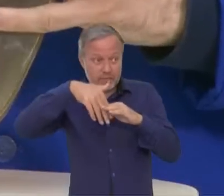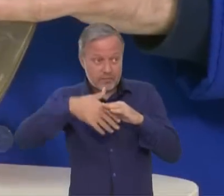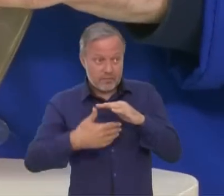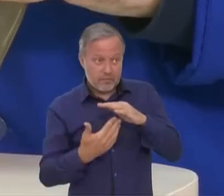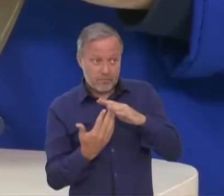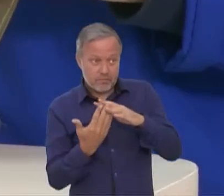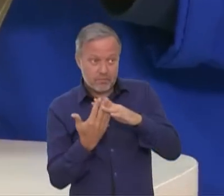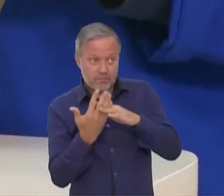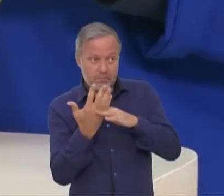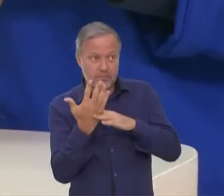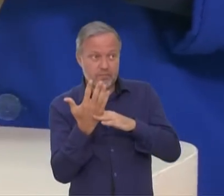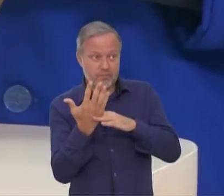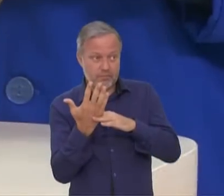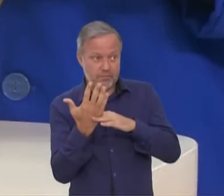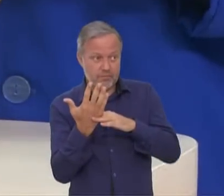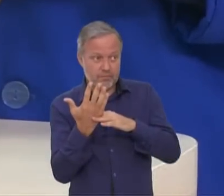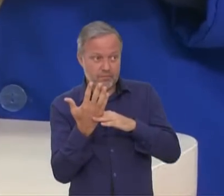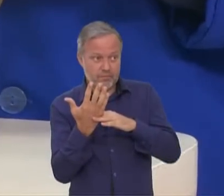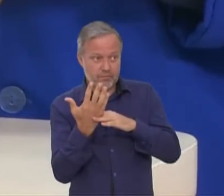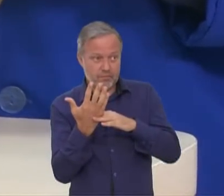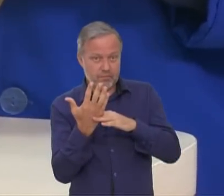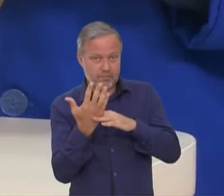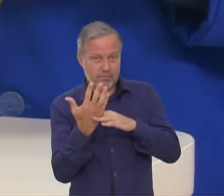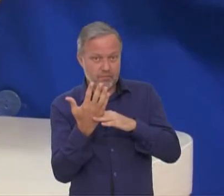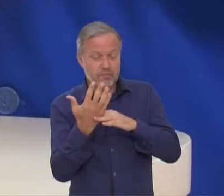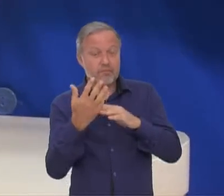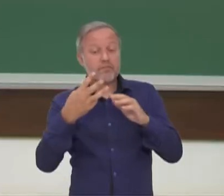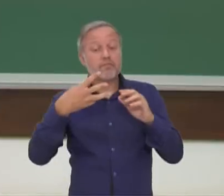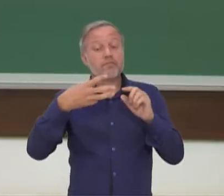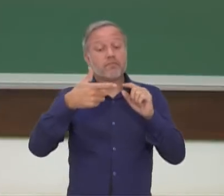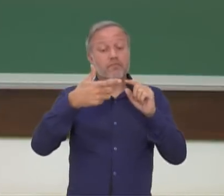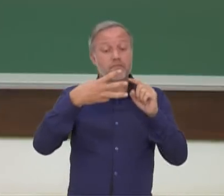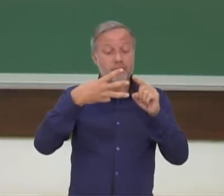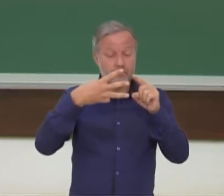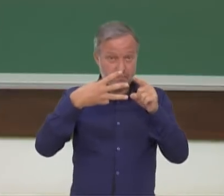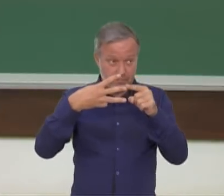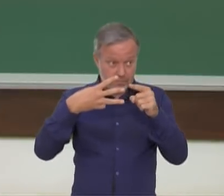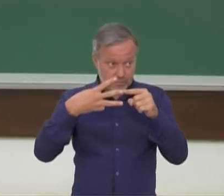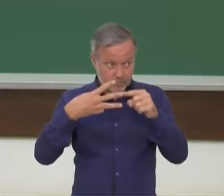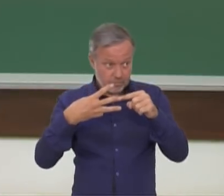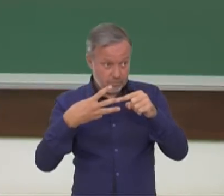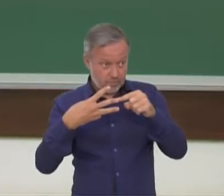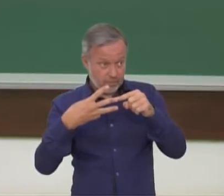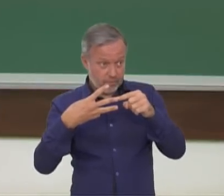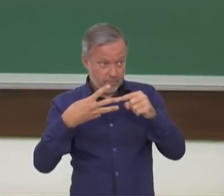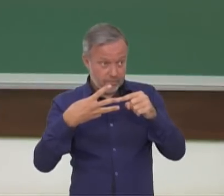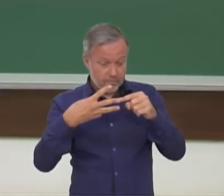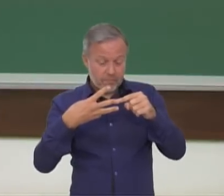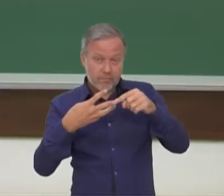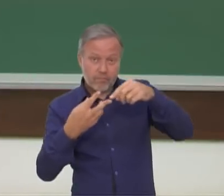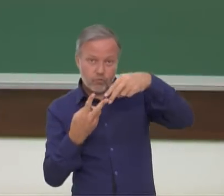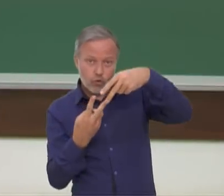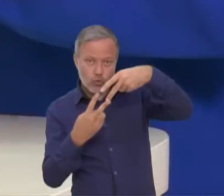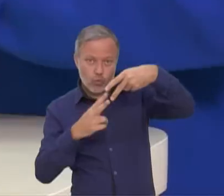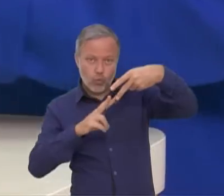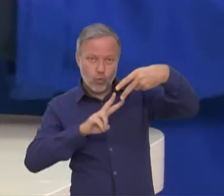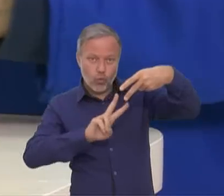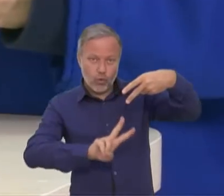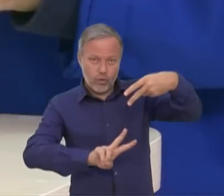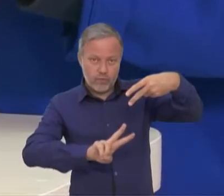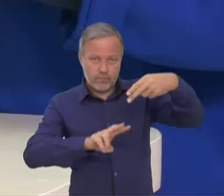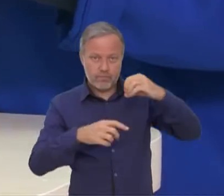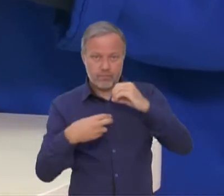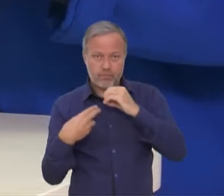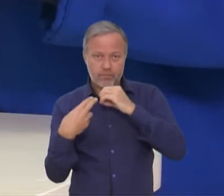saída de substâncias. Fora isso, eu tenho o quê? Um material genético. O material genético está nessa região aqui